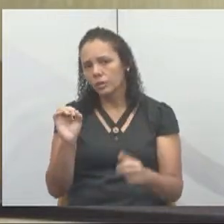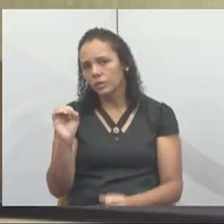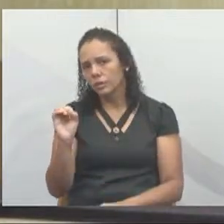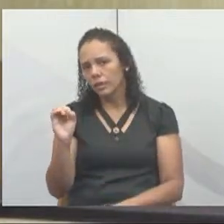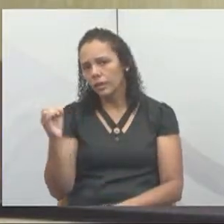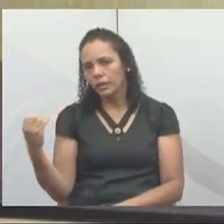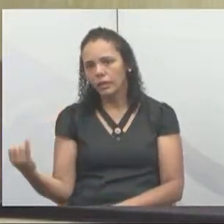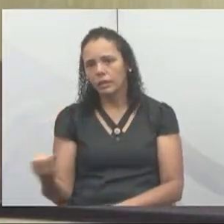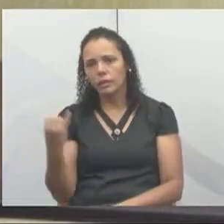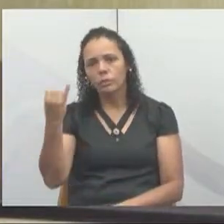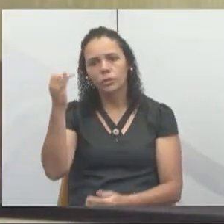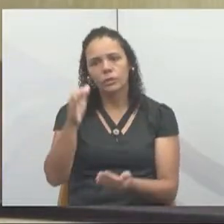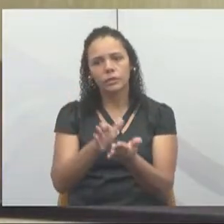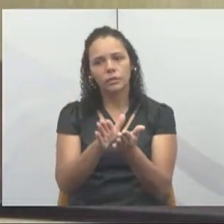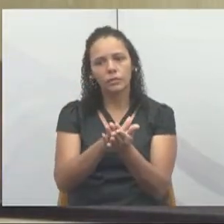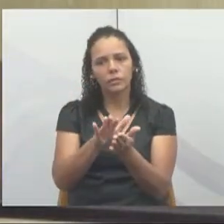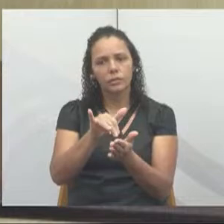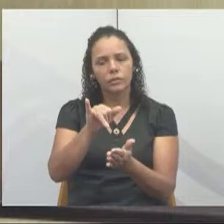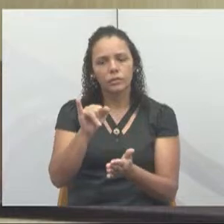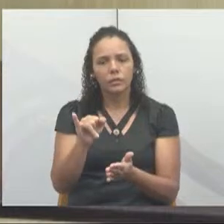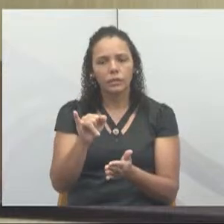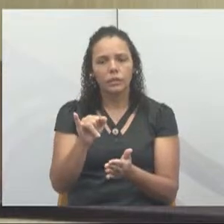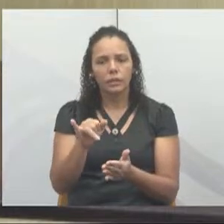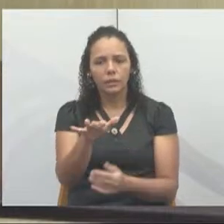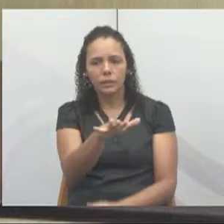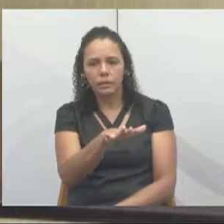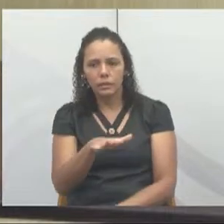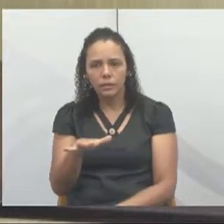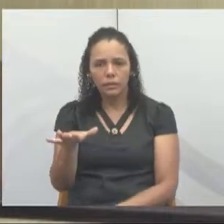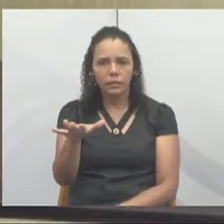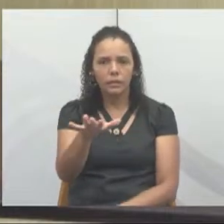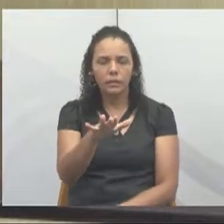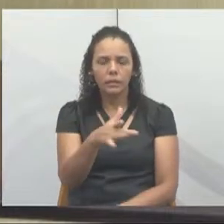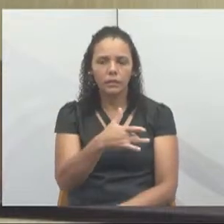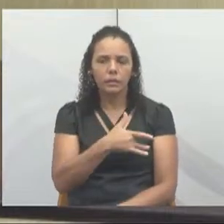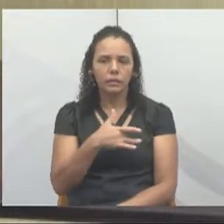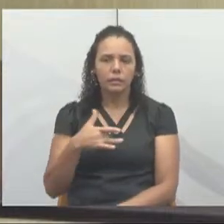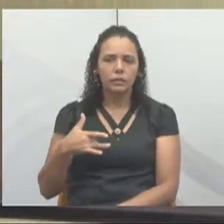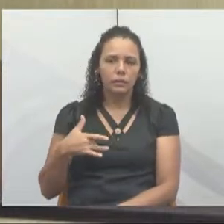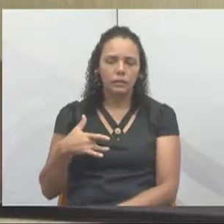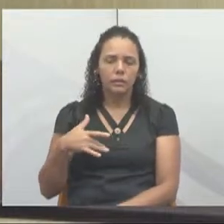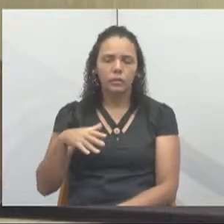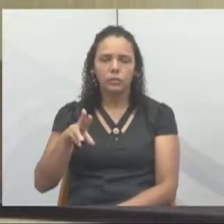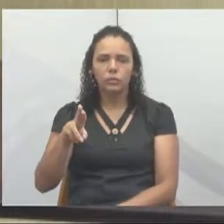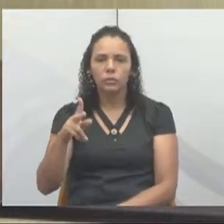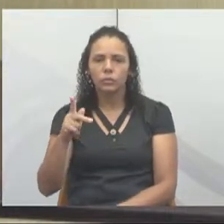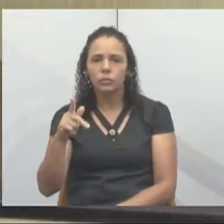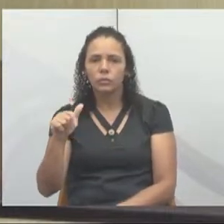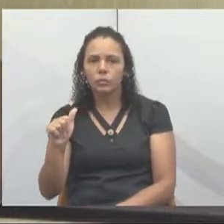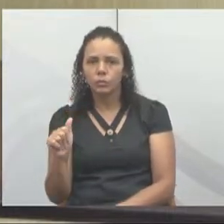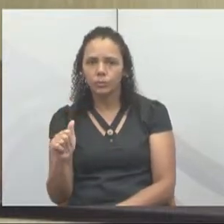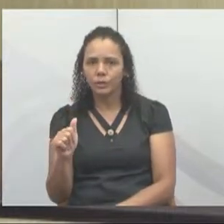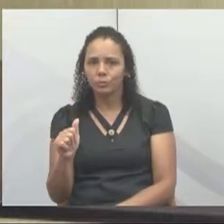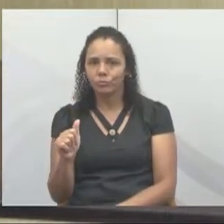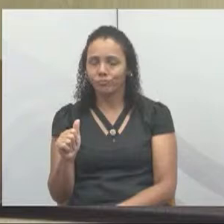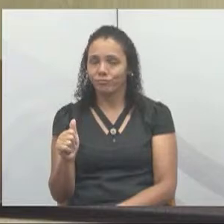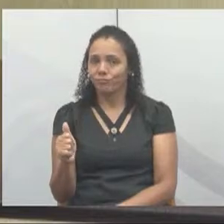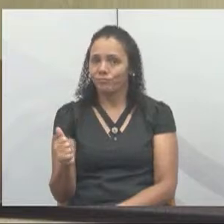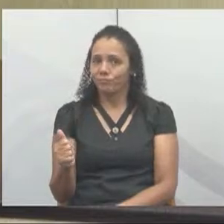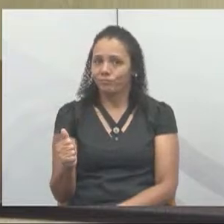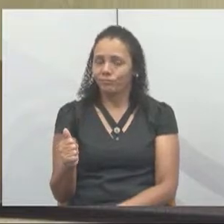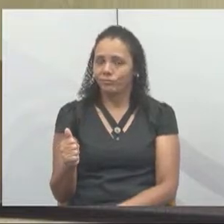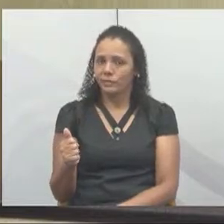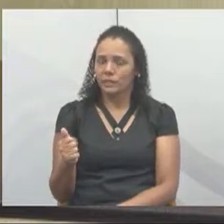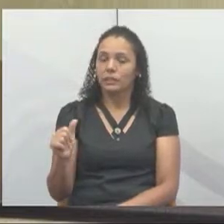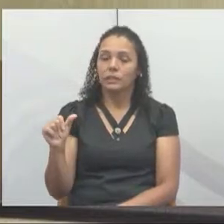devido à situação da saúde na UPA. Não está muito legal a situação